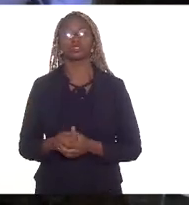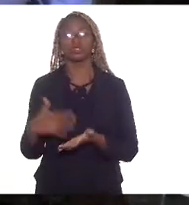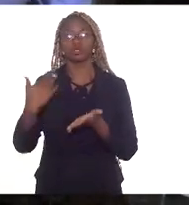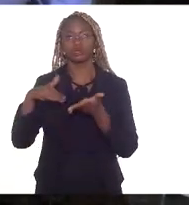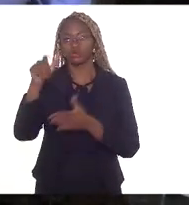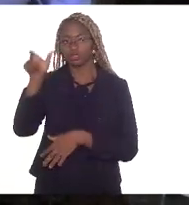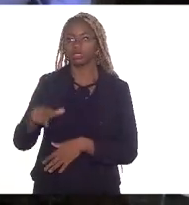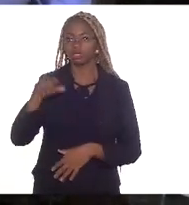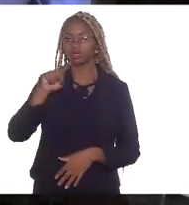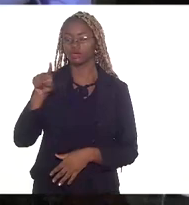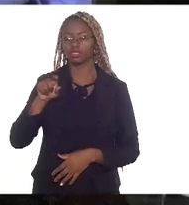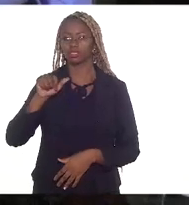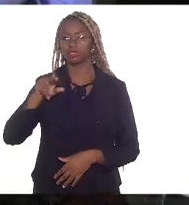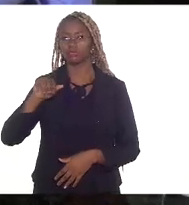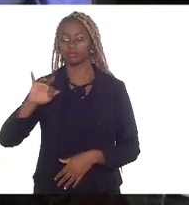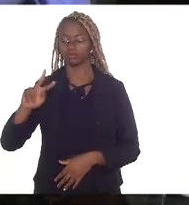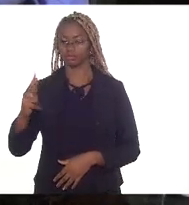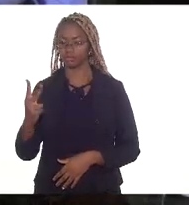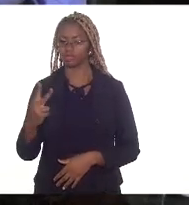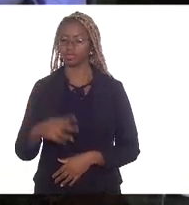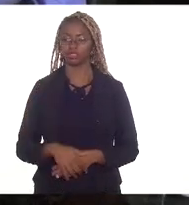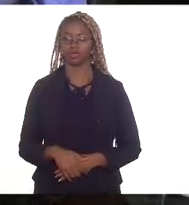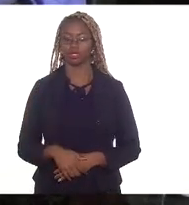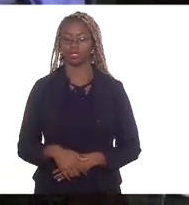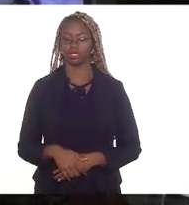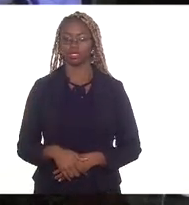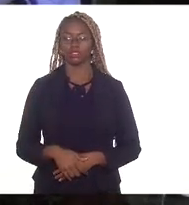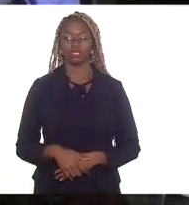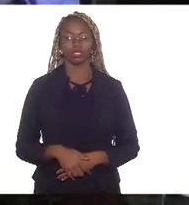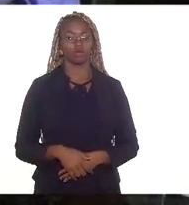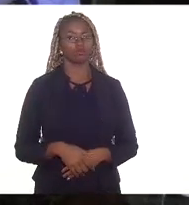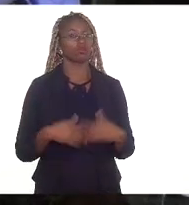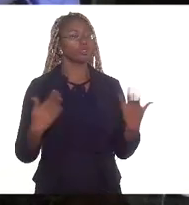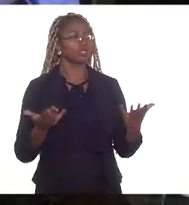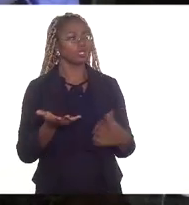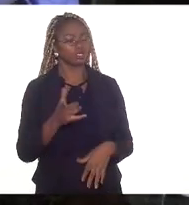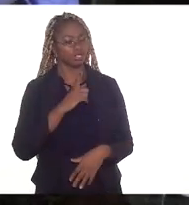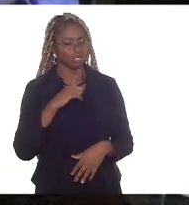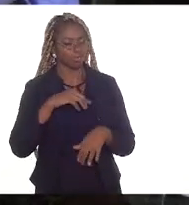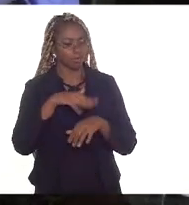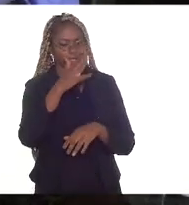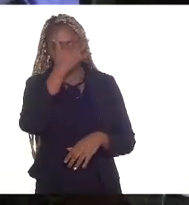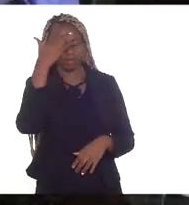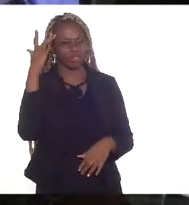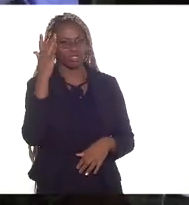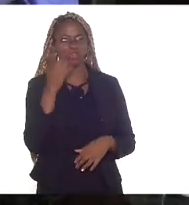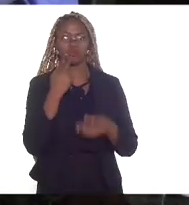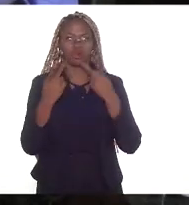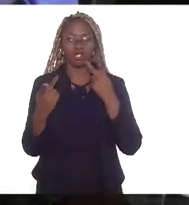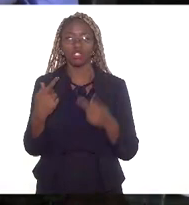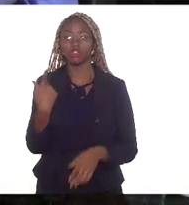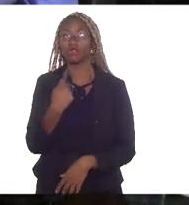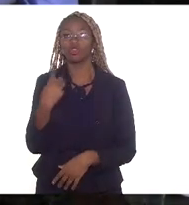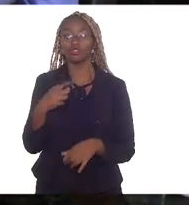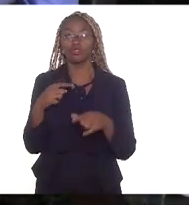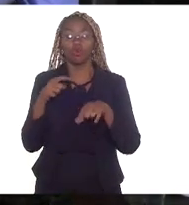secretário Zamit. Pergunta às demais autoridades se gostaria de fazer uso da palavra por 2 minutos, estamos com o horário em